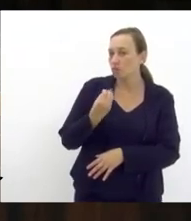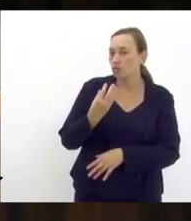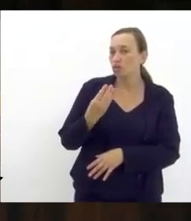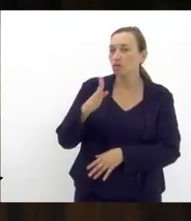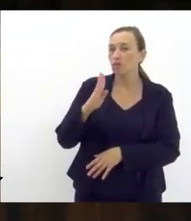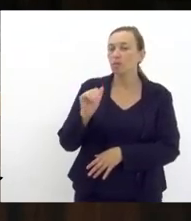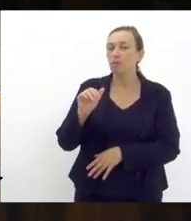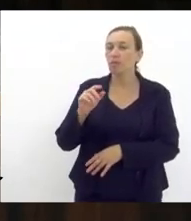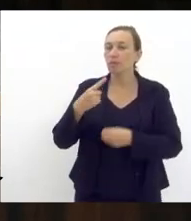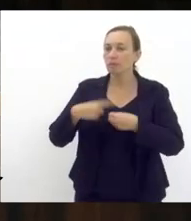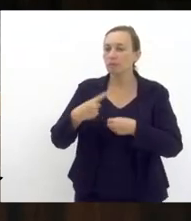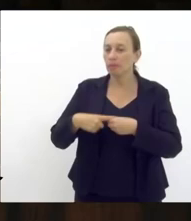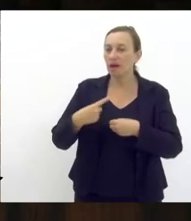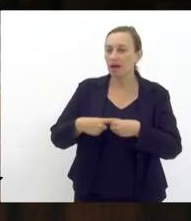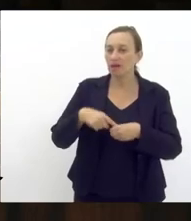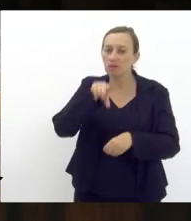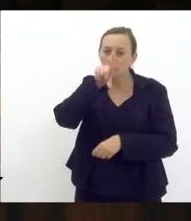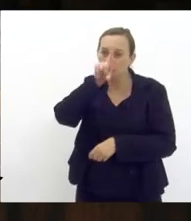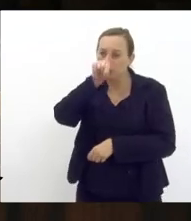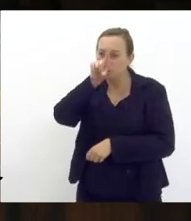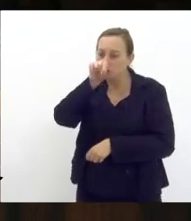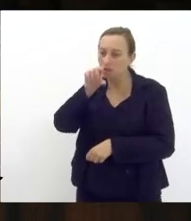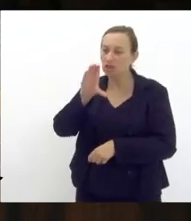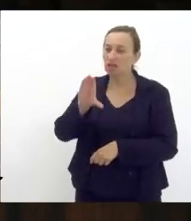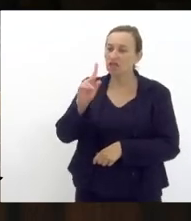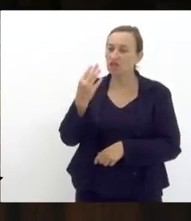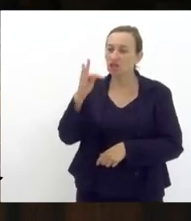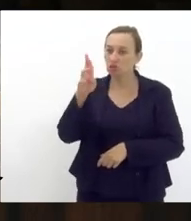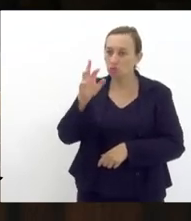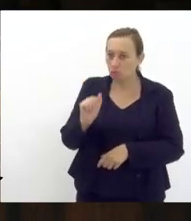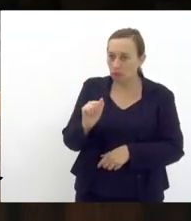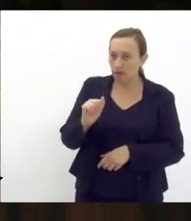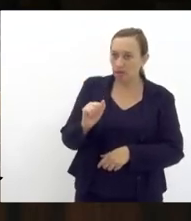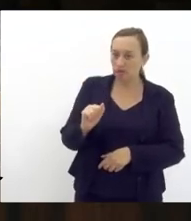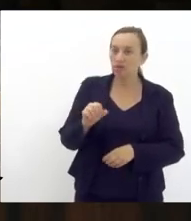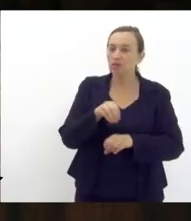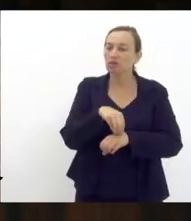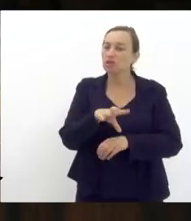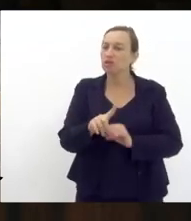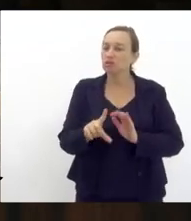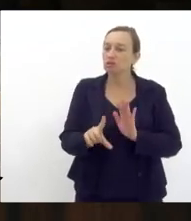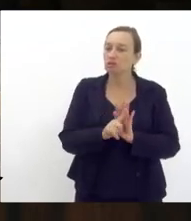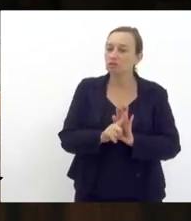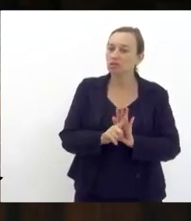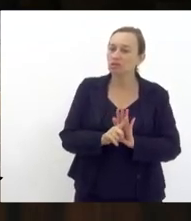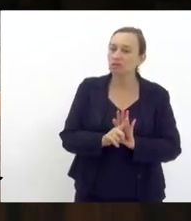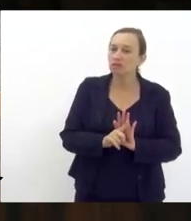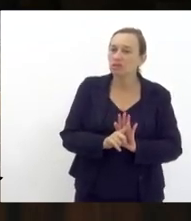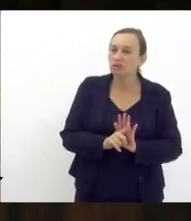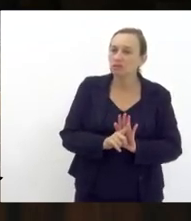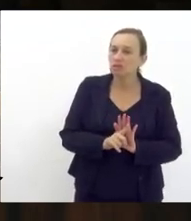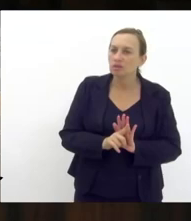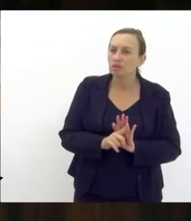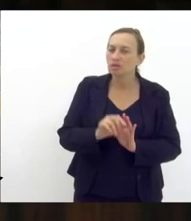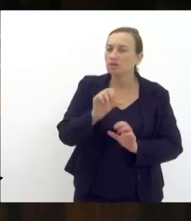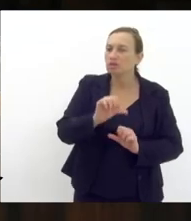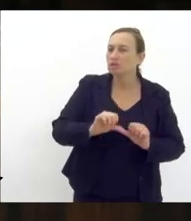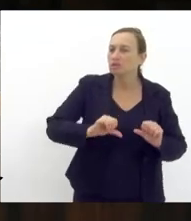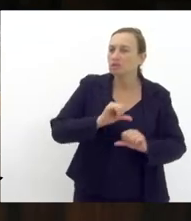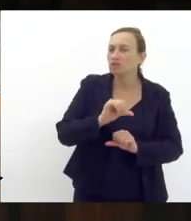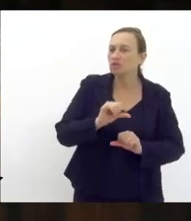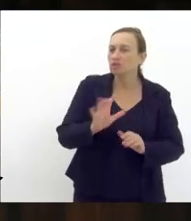Chatuba no município de Mesquita parecendo da comissão de indicar indicações Legislativa pela transformação